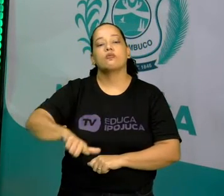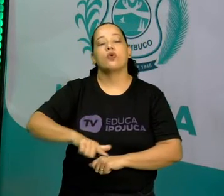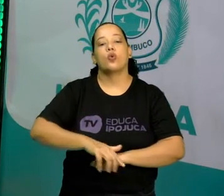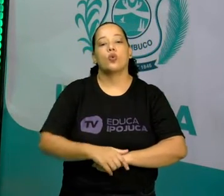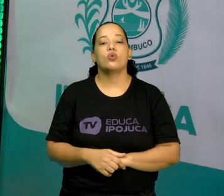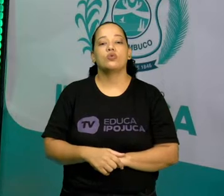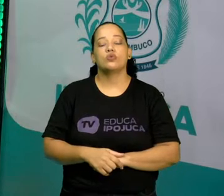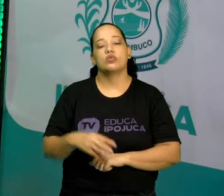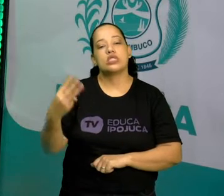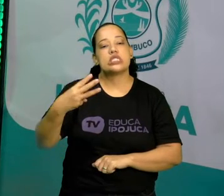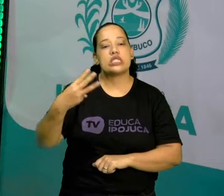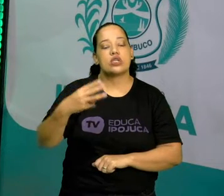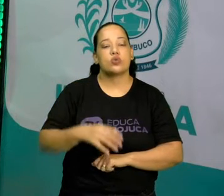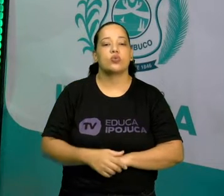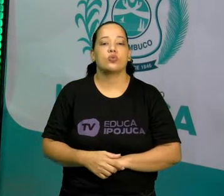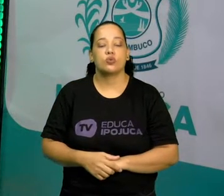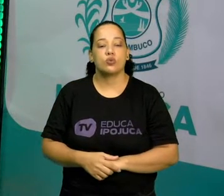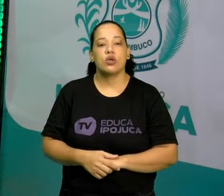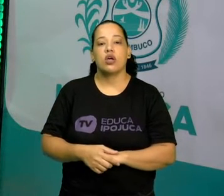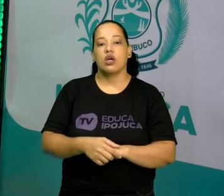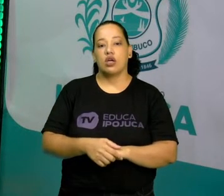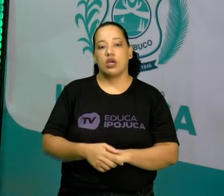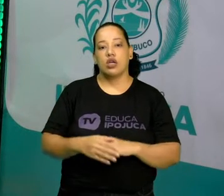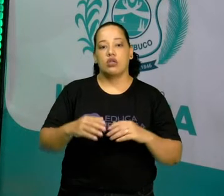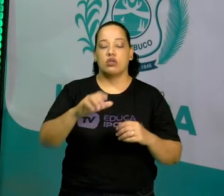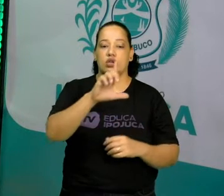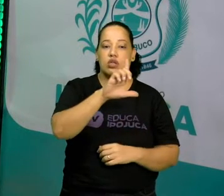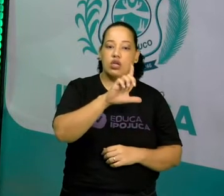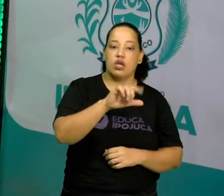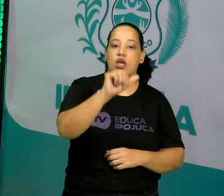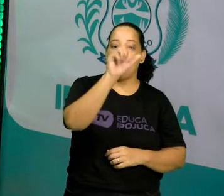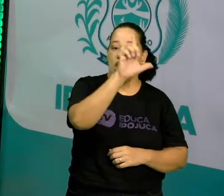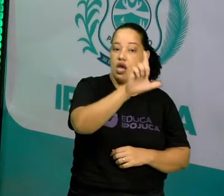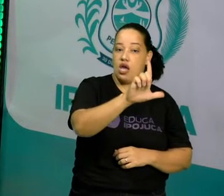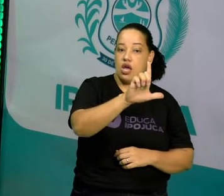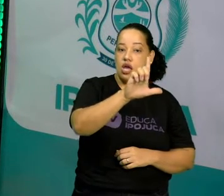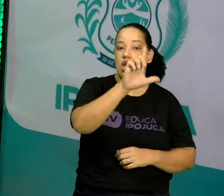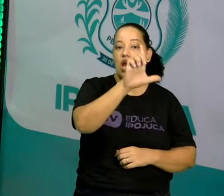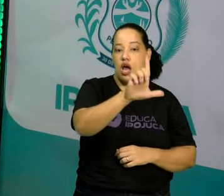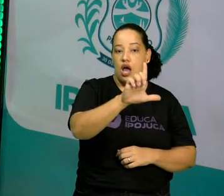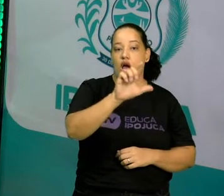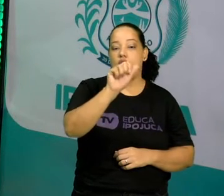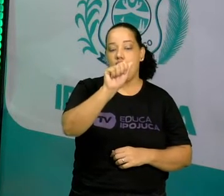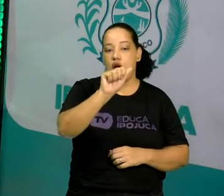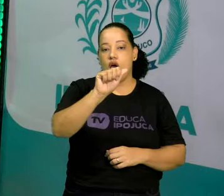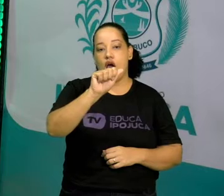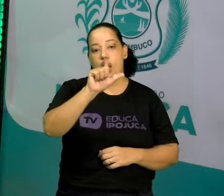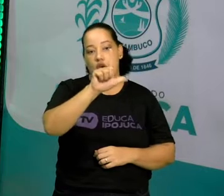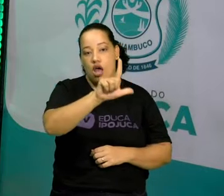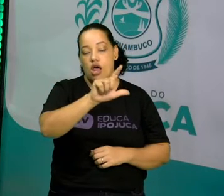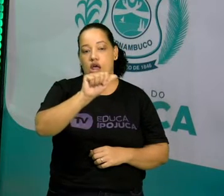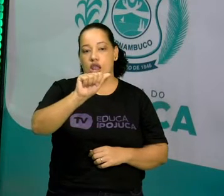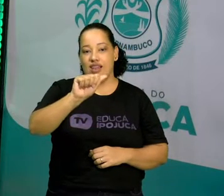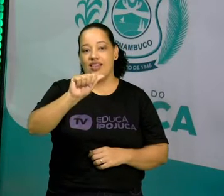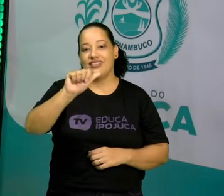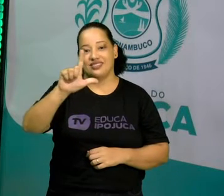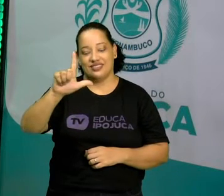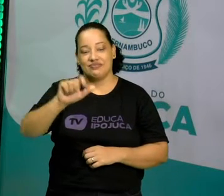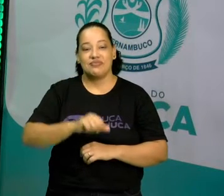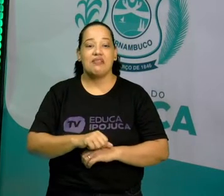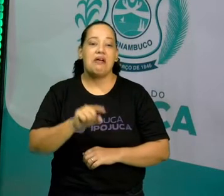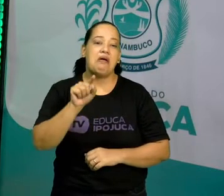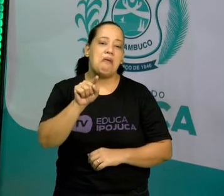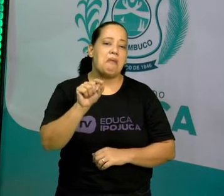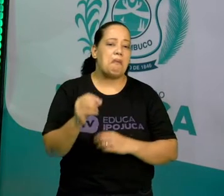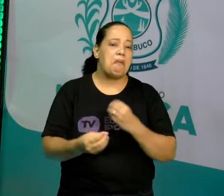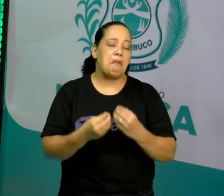caso, terceiro caso, ângulo, lado e ângulo, é o caso ala. Não é aquele sabão em pó não, viu?